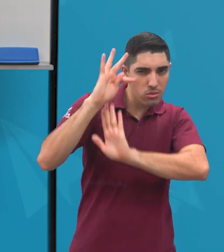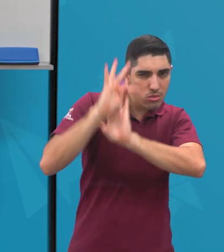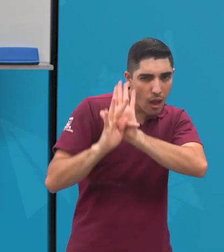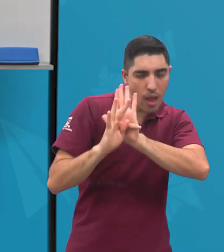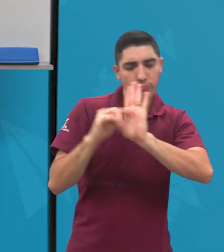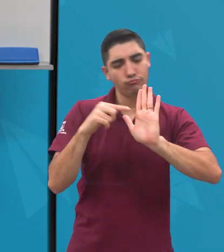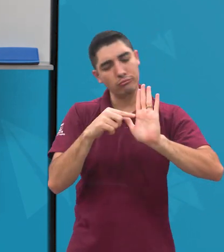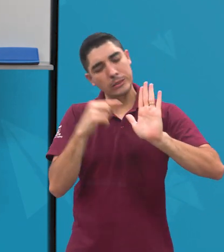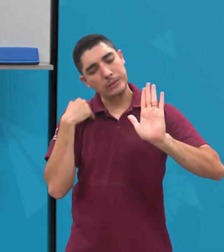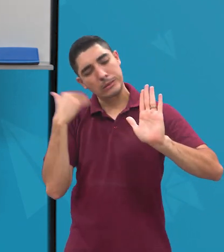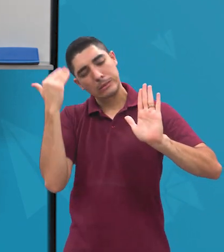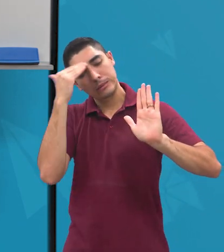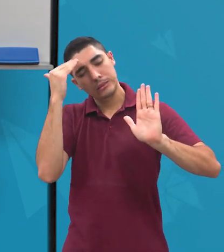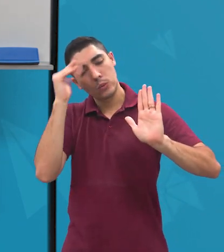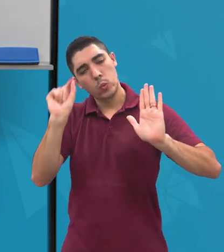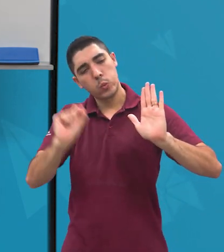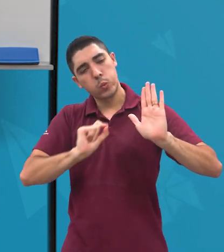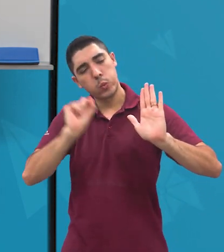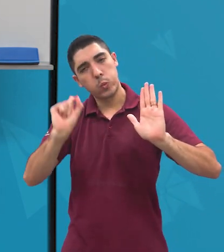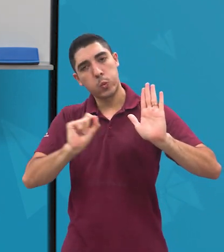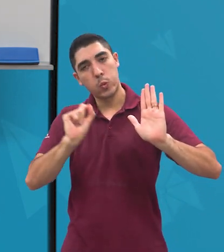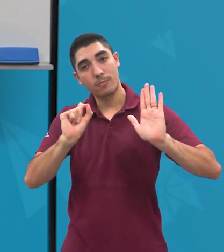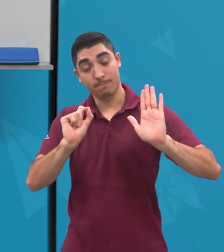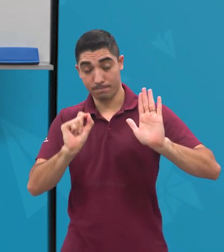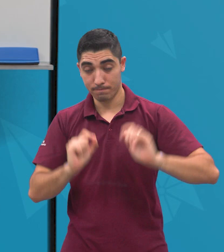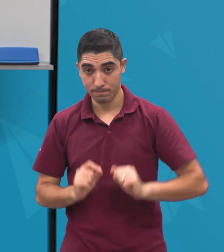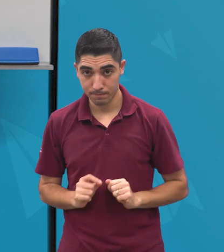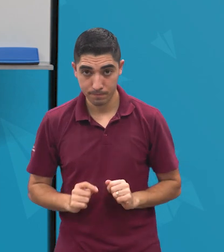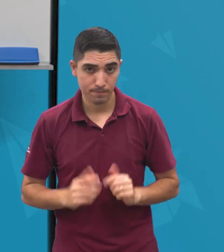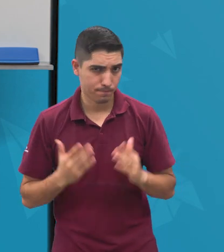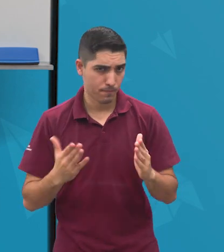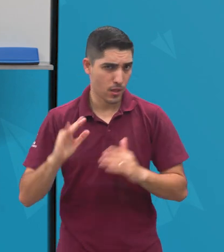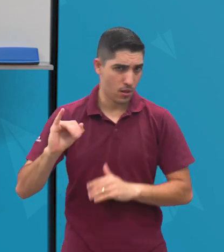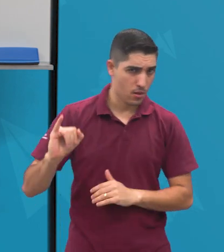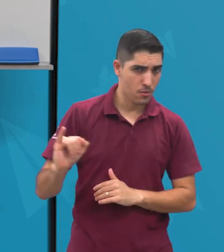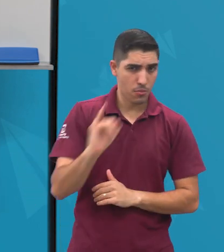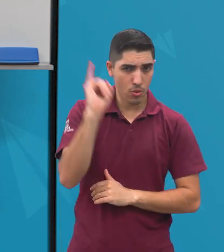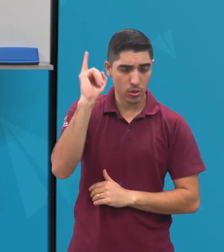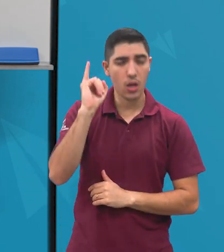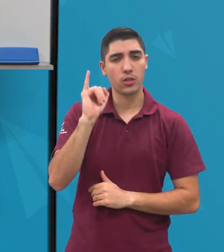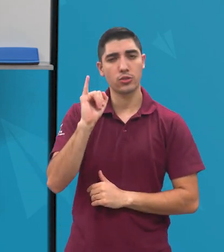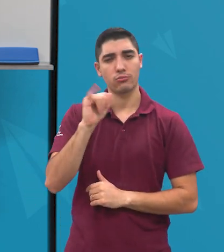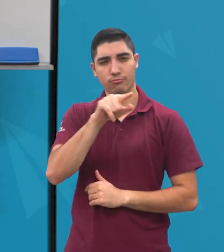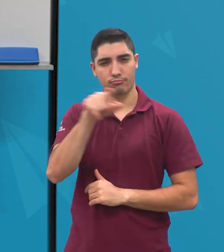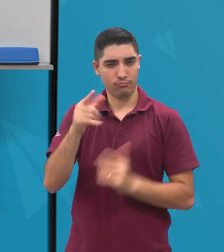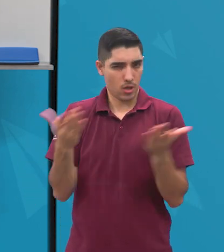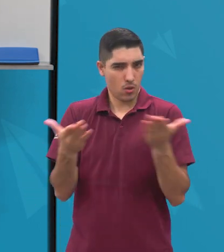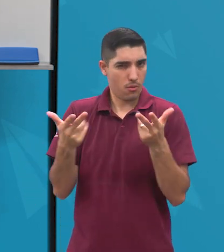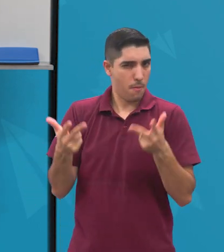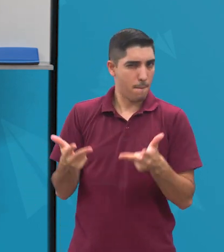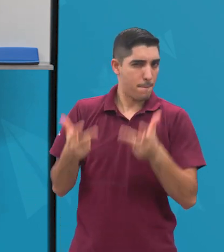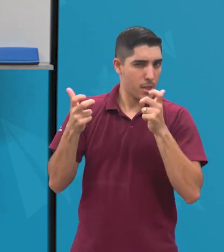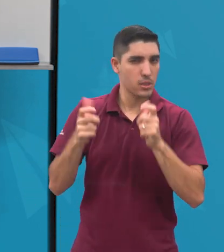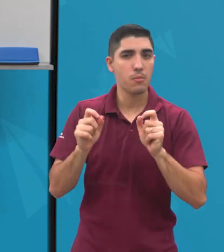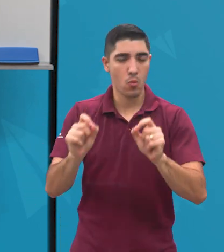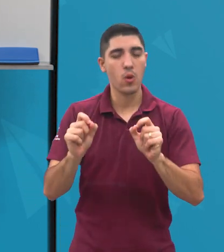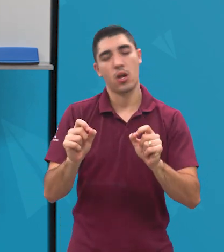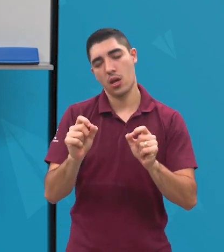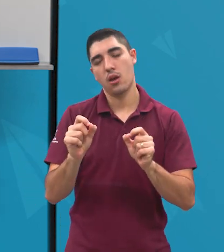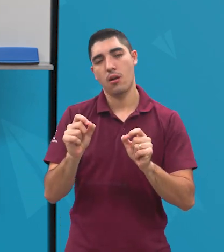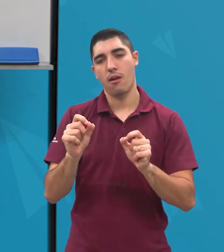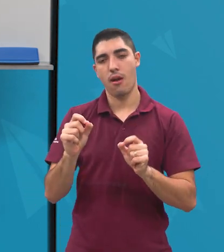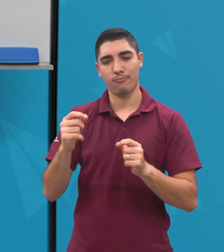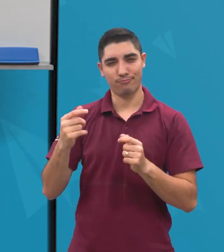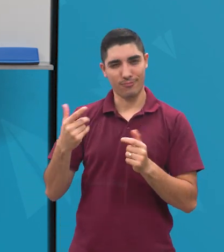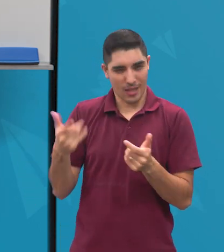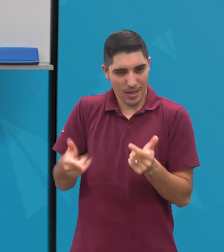que eu vou fazer. E uma coisa muito importante que vocês vão perceber, acredito eu, até o final